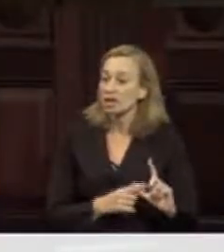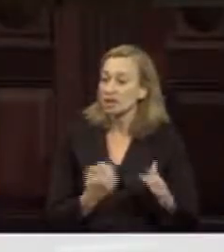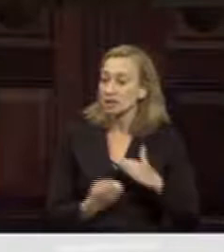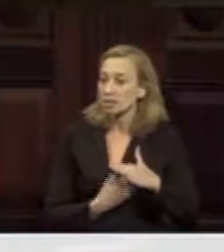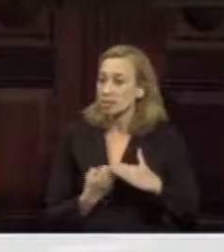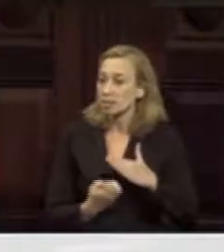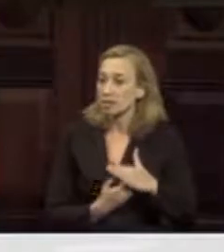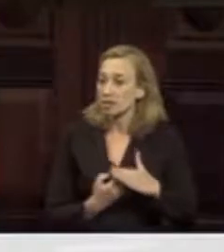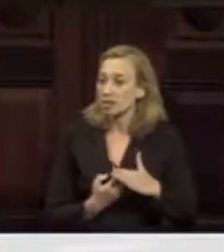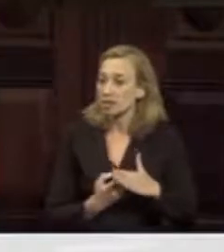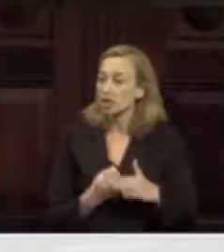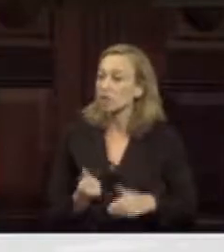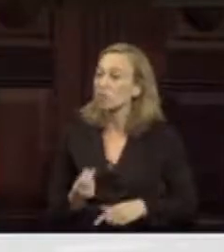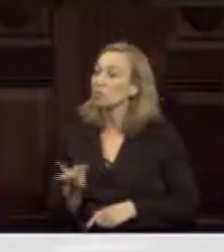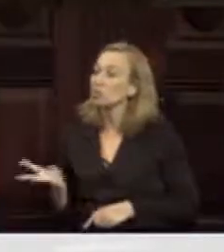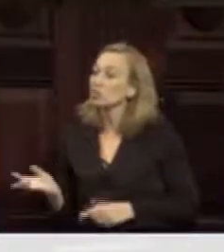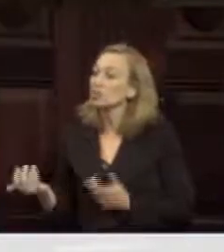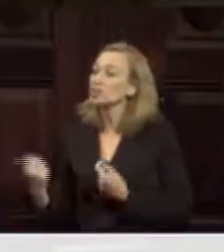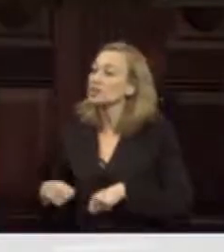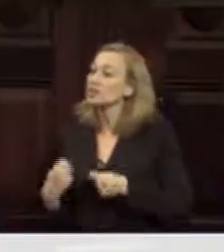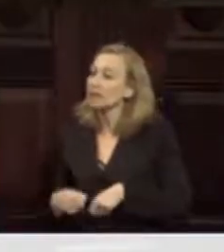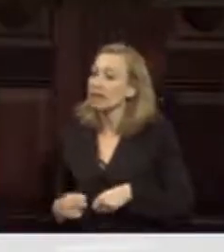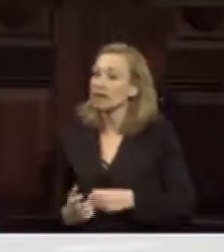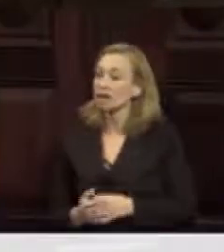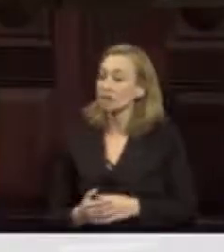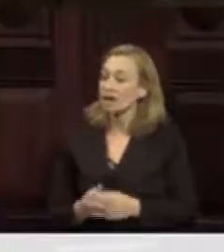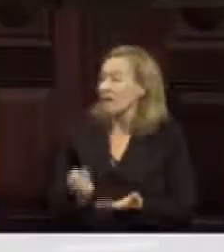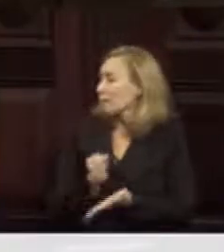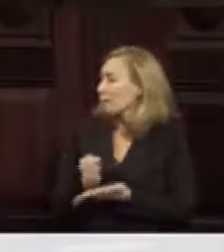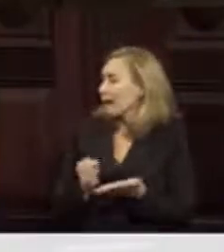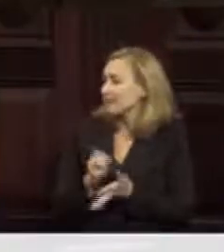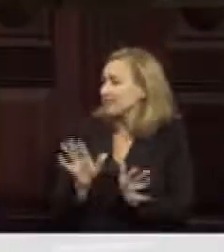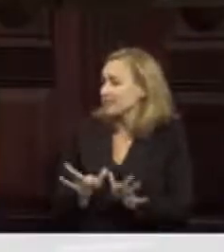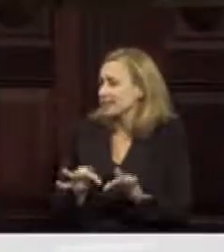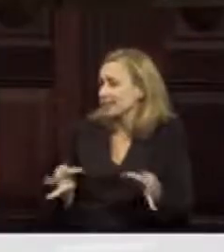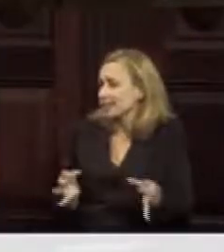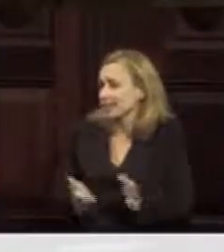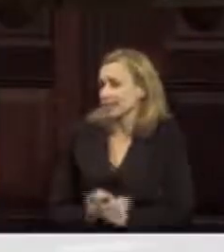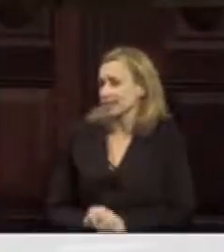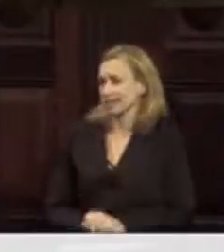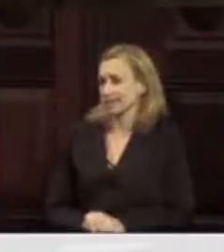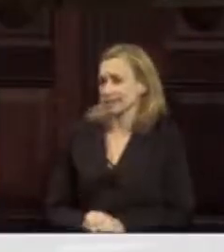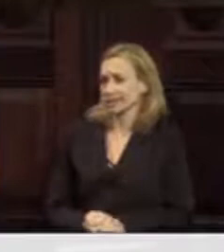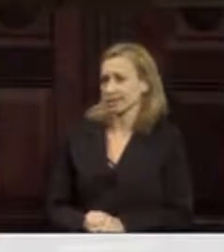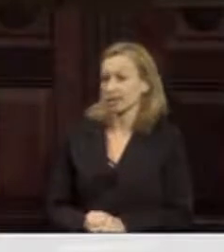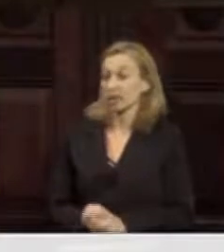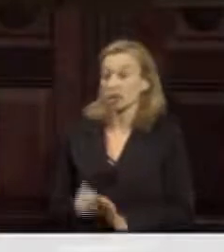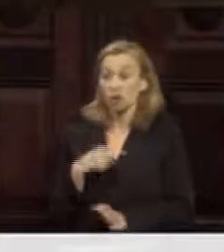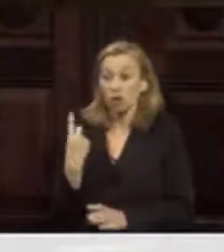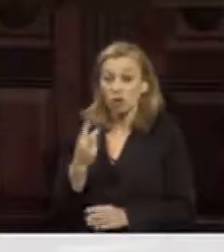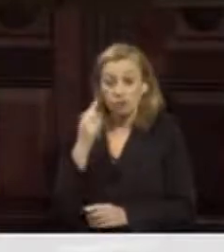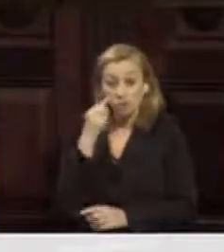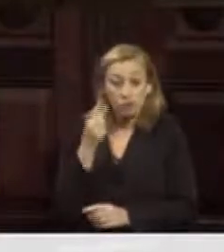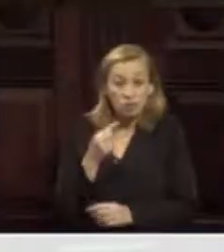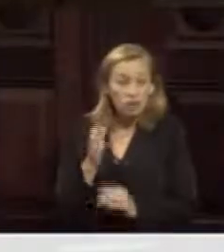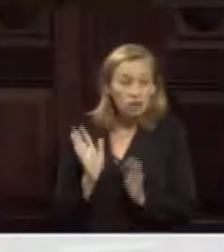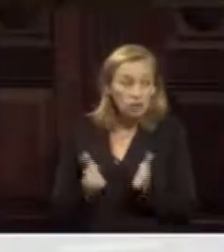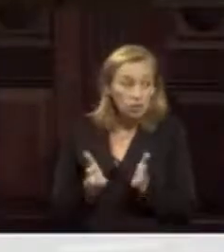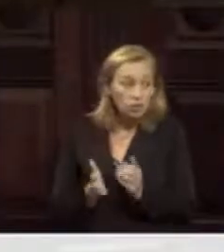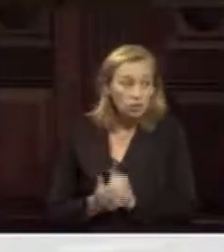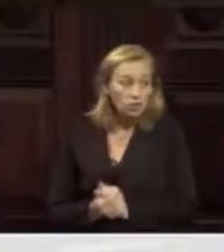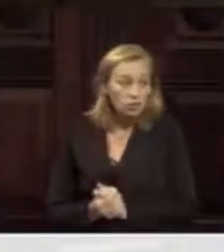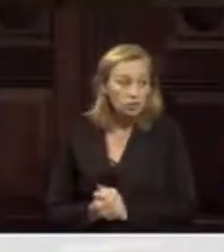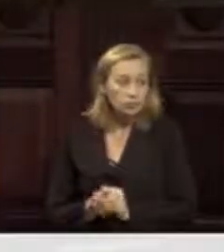forma básica, para reestruturar as polícias. Nós ouvimos aqui hoje